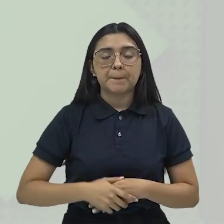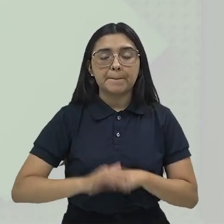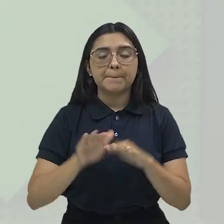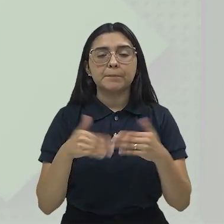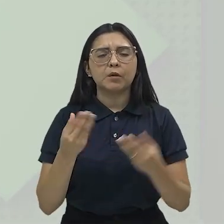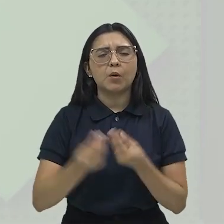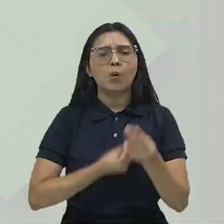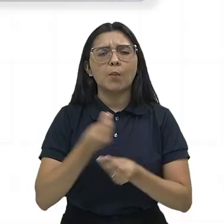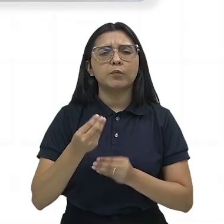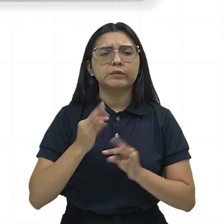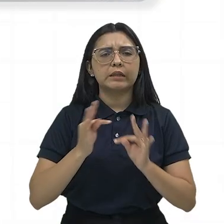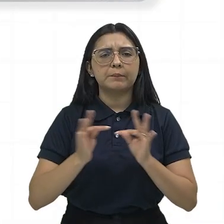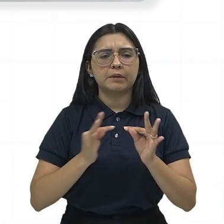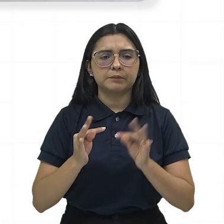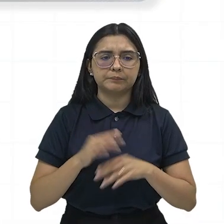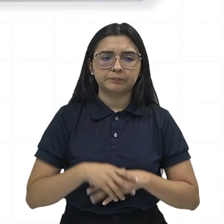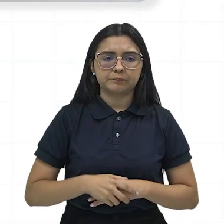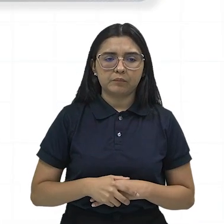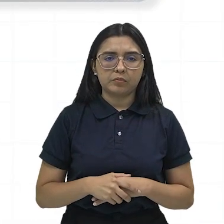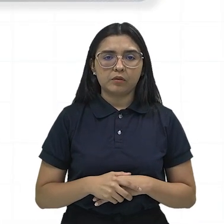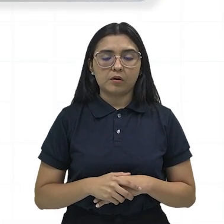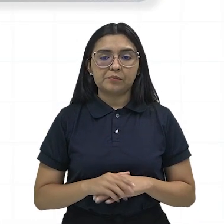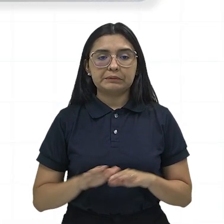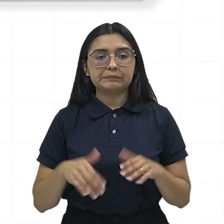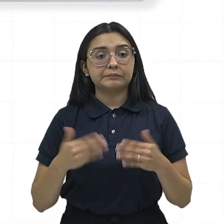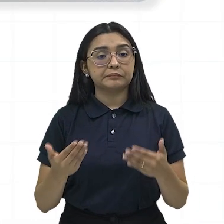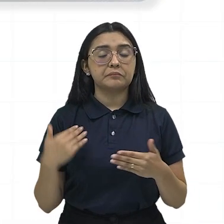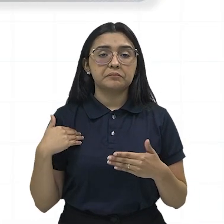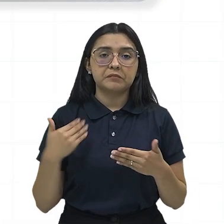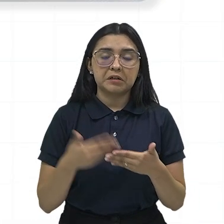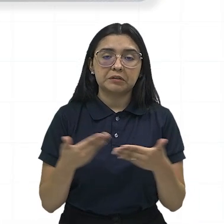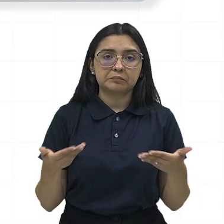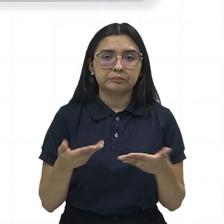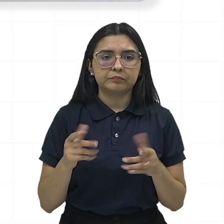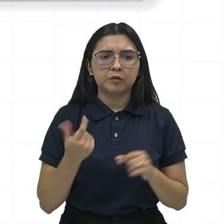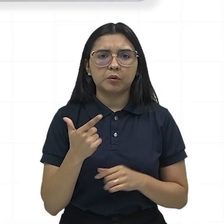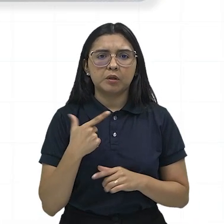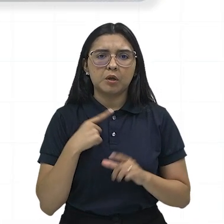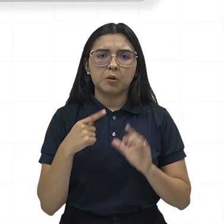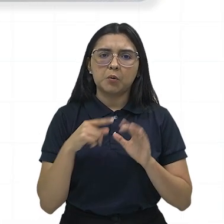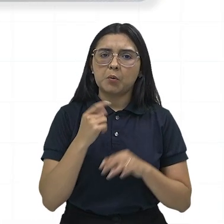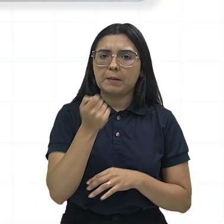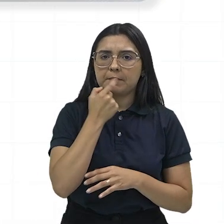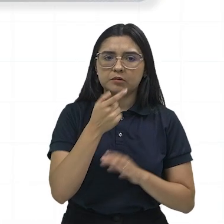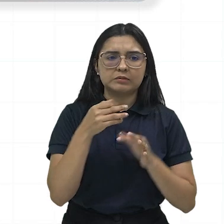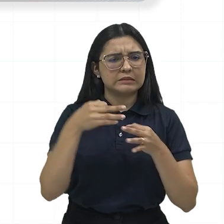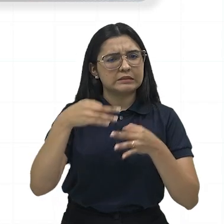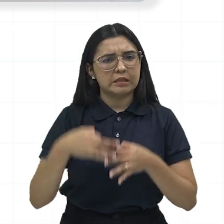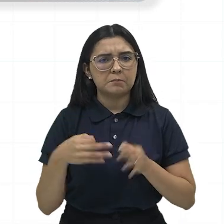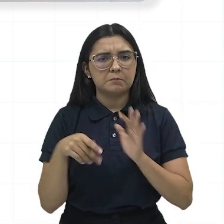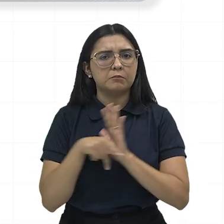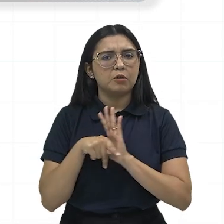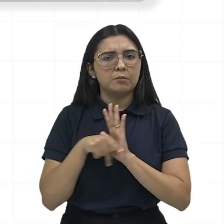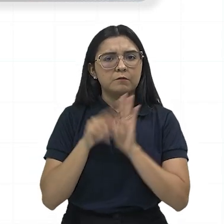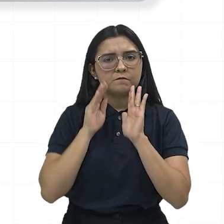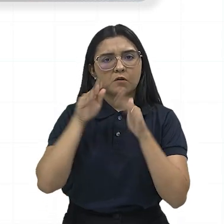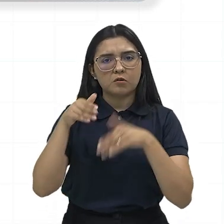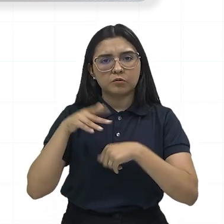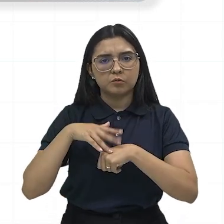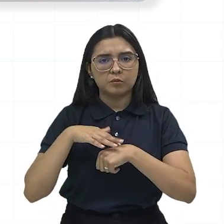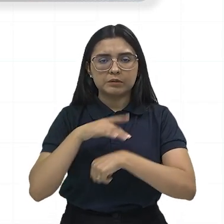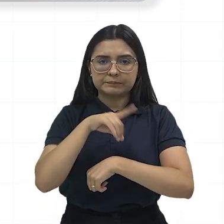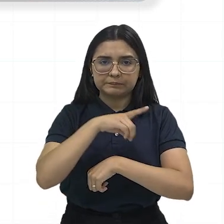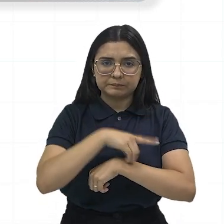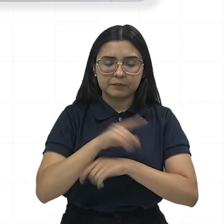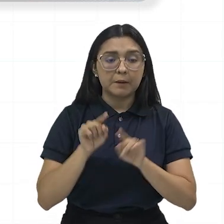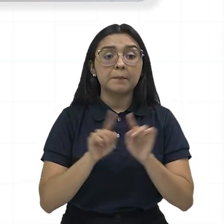seria o tratamento para essa doença? Até o momento não existem medicamentos específicos, né, contra a doença, mas